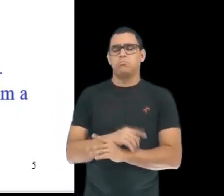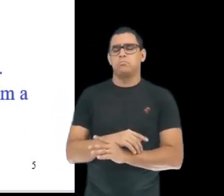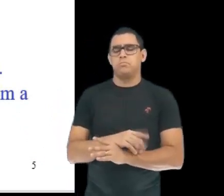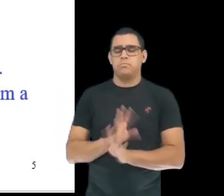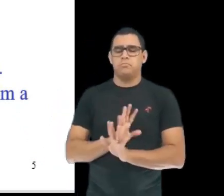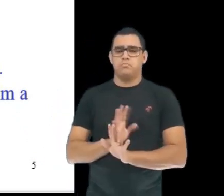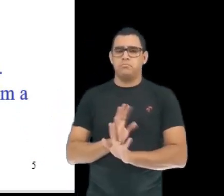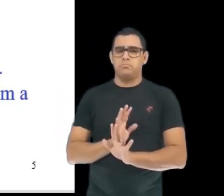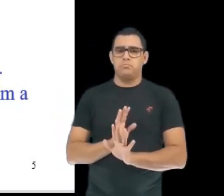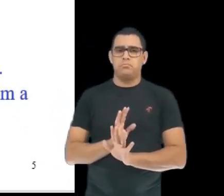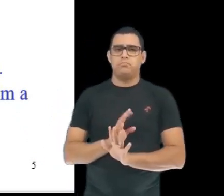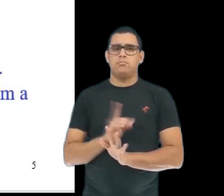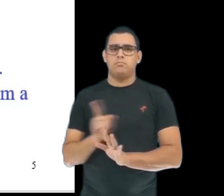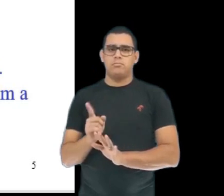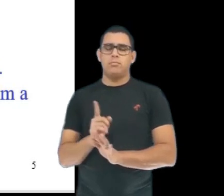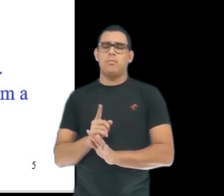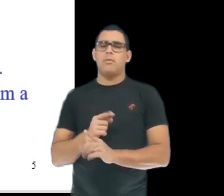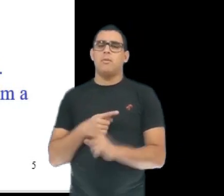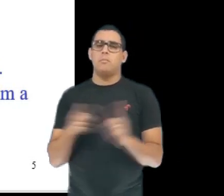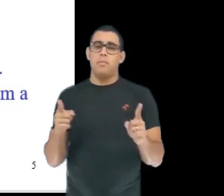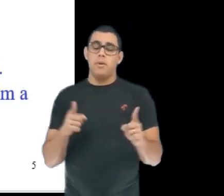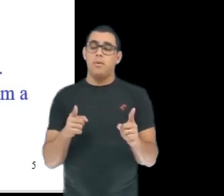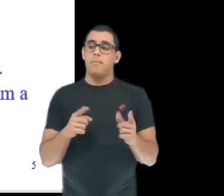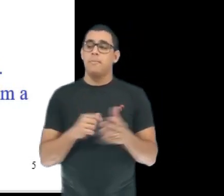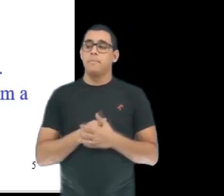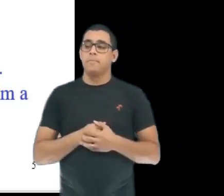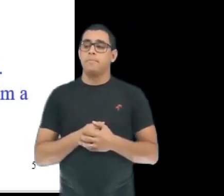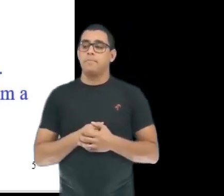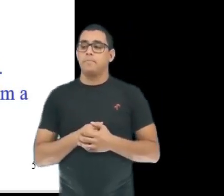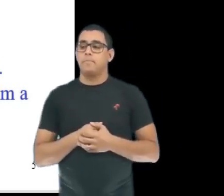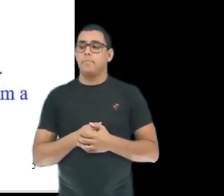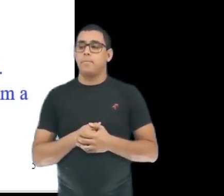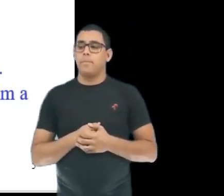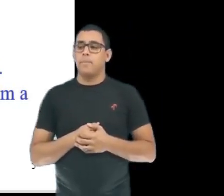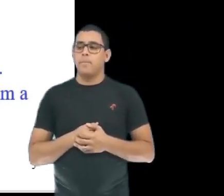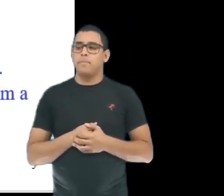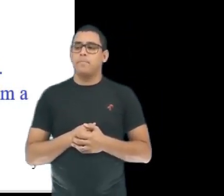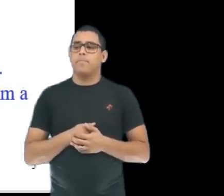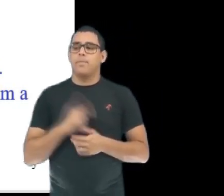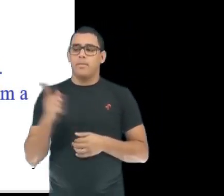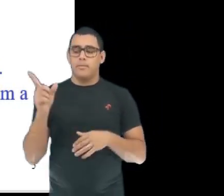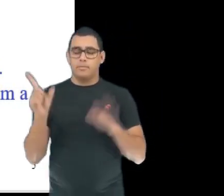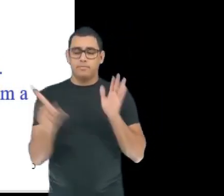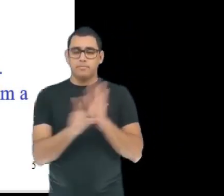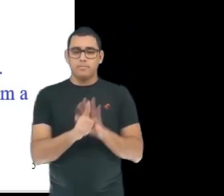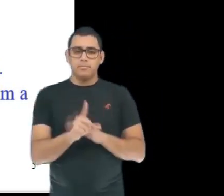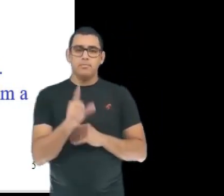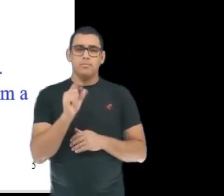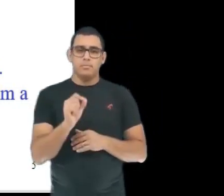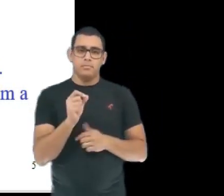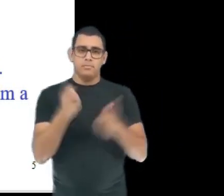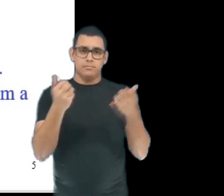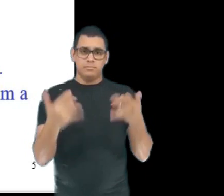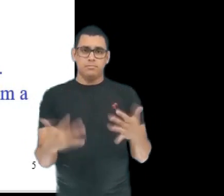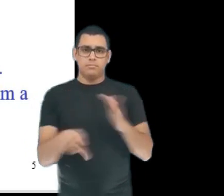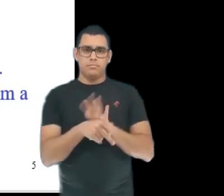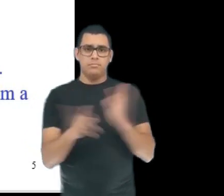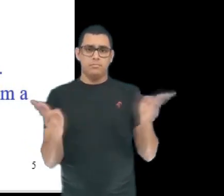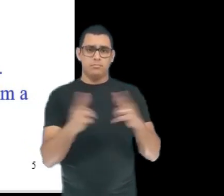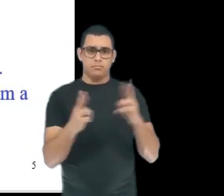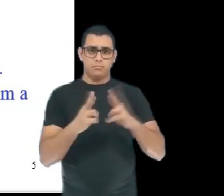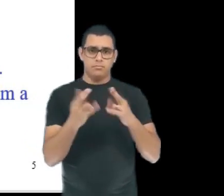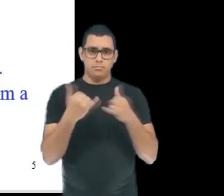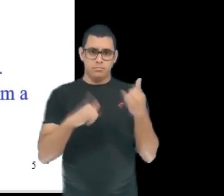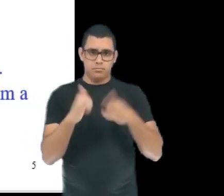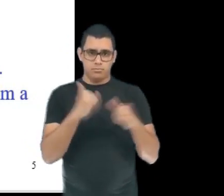o cientista que patenteou, no caso, essa lei, mas ela é uma lei que trata